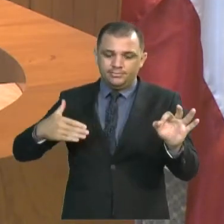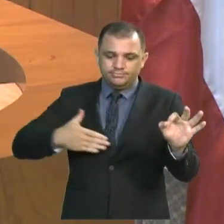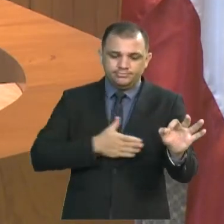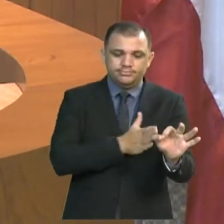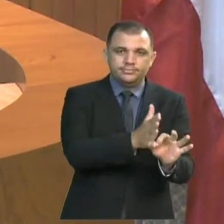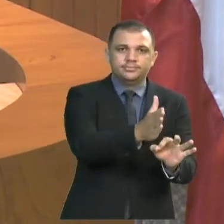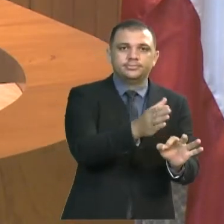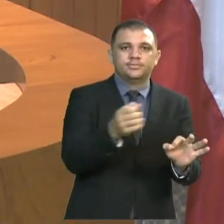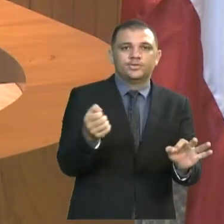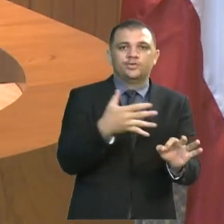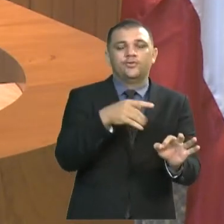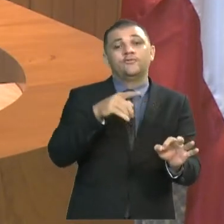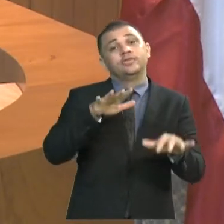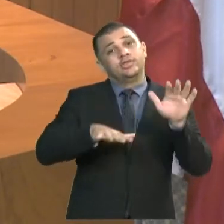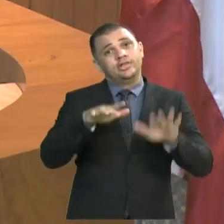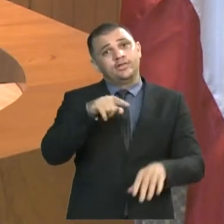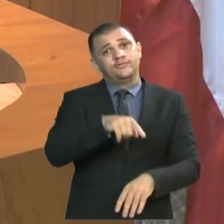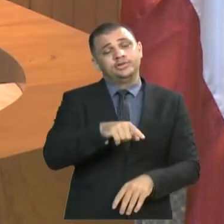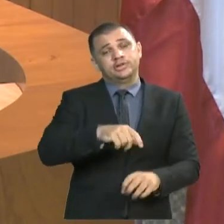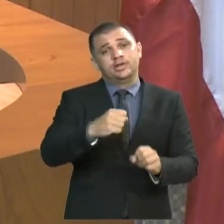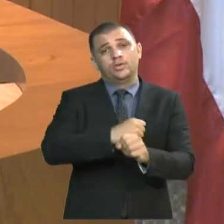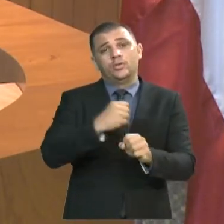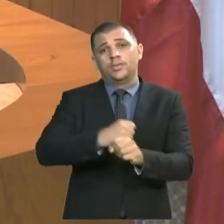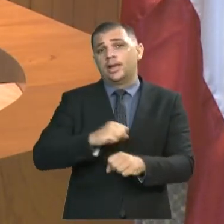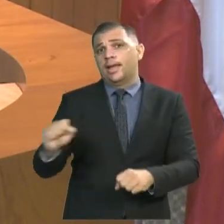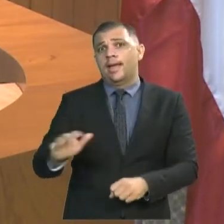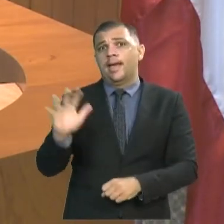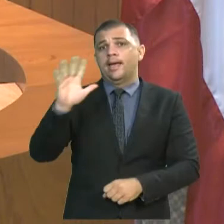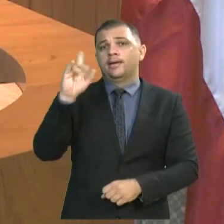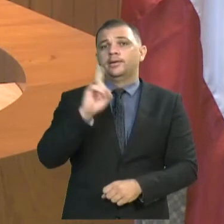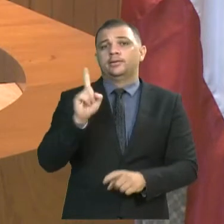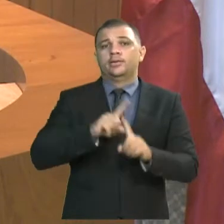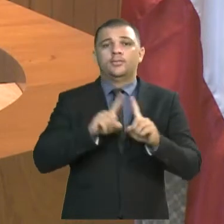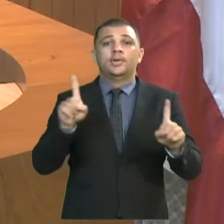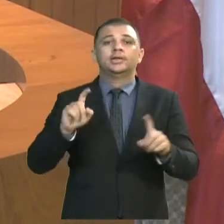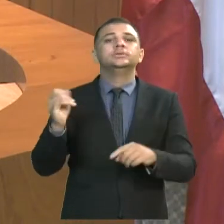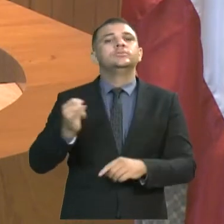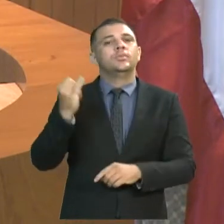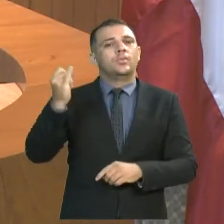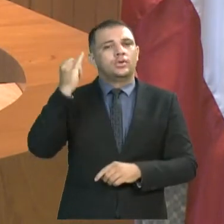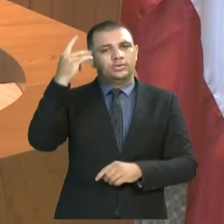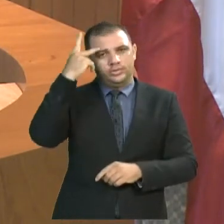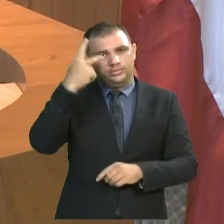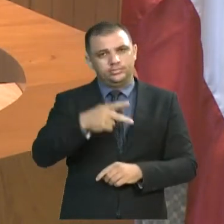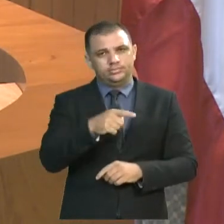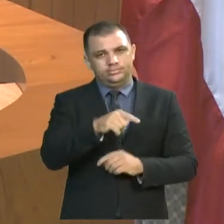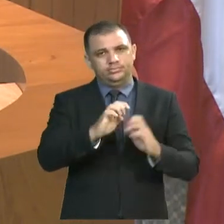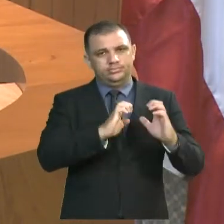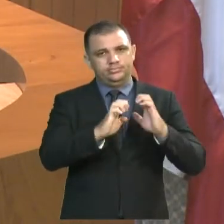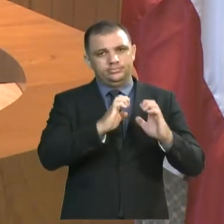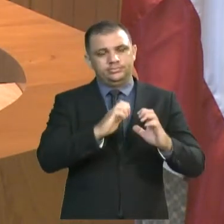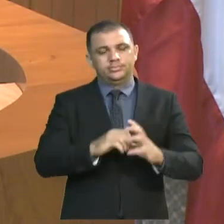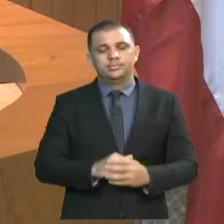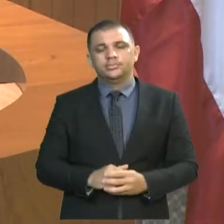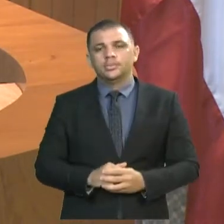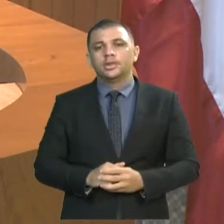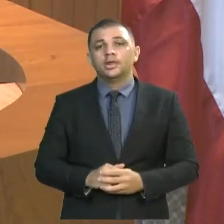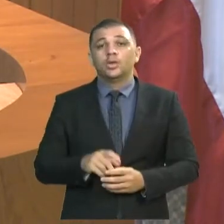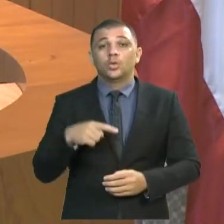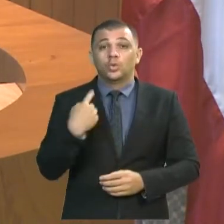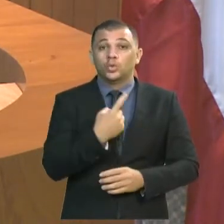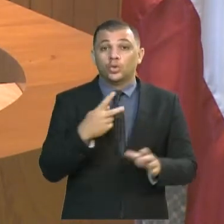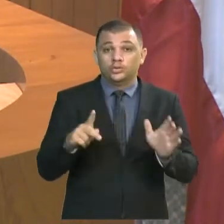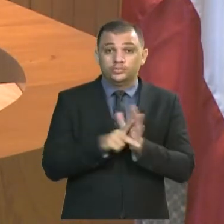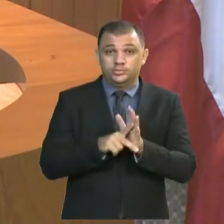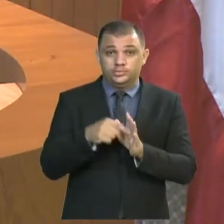obra de grande importância para a cidade de Estreito. E nós de Estreito estamos aqui agradecendo ao governo do estado, ao governador